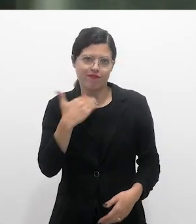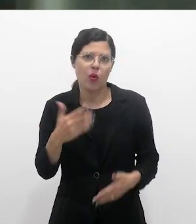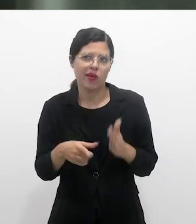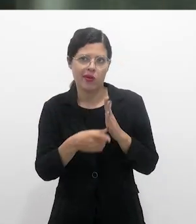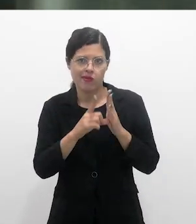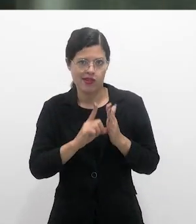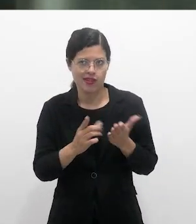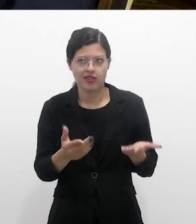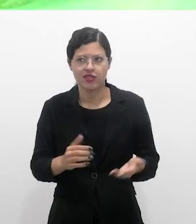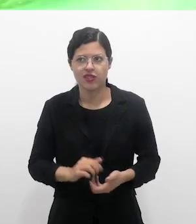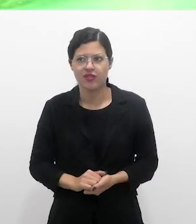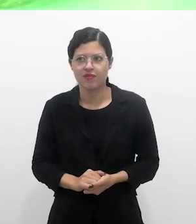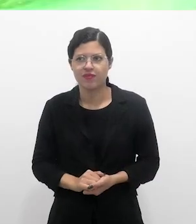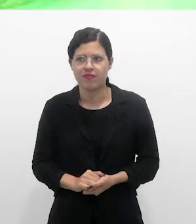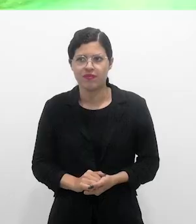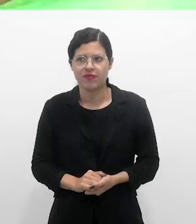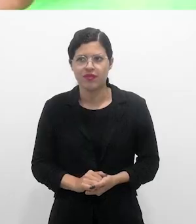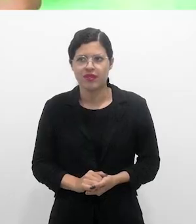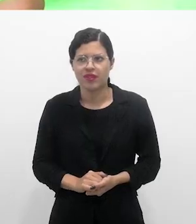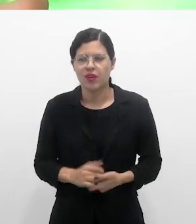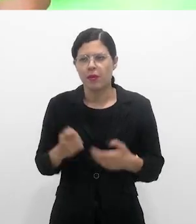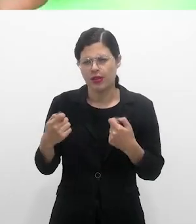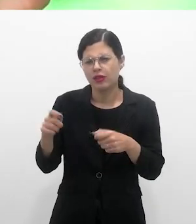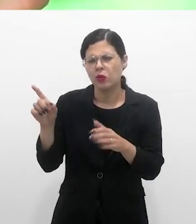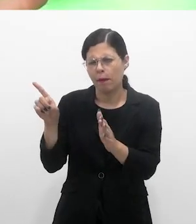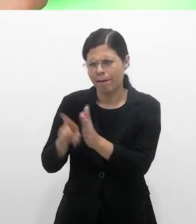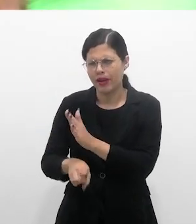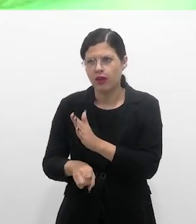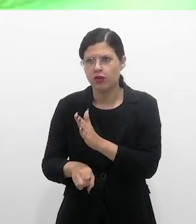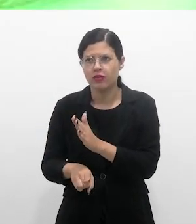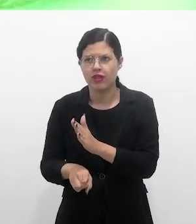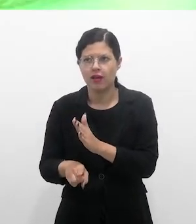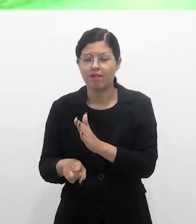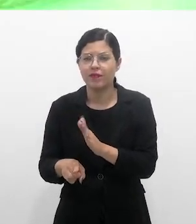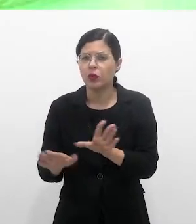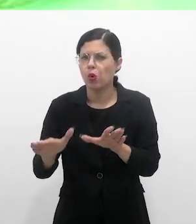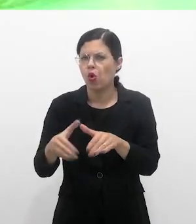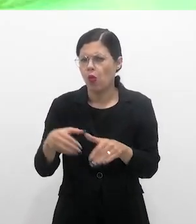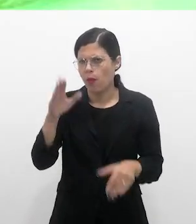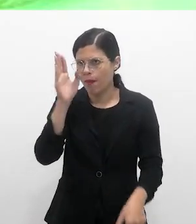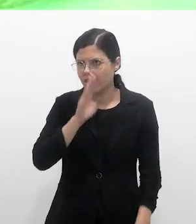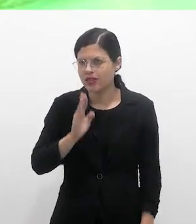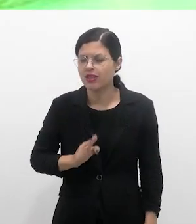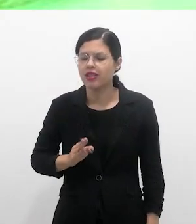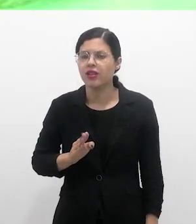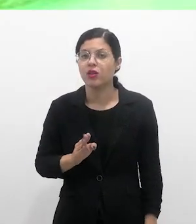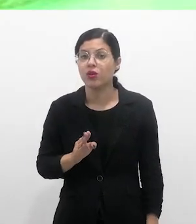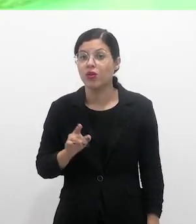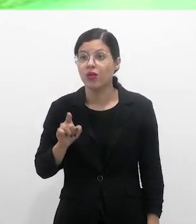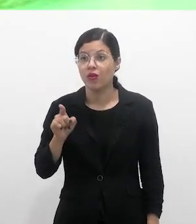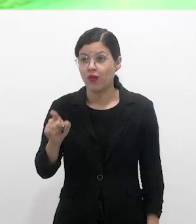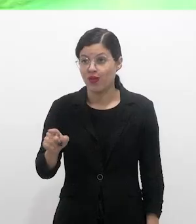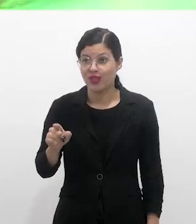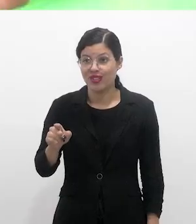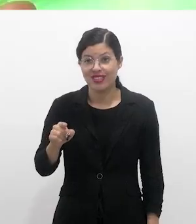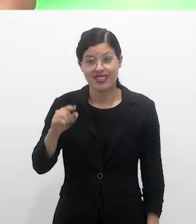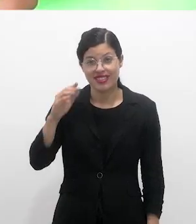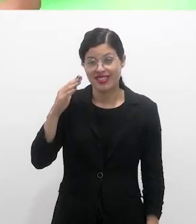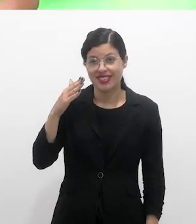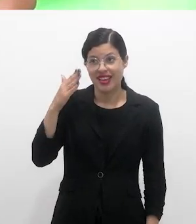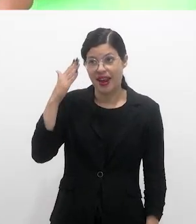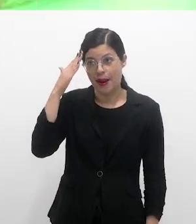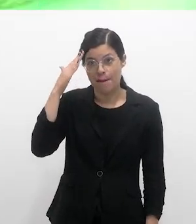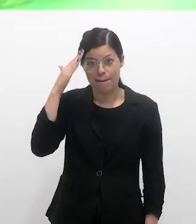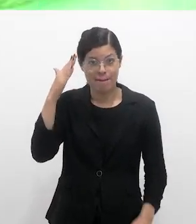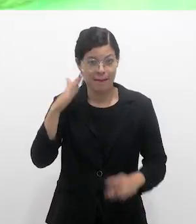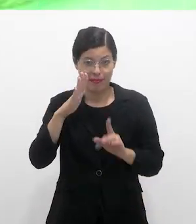antes, foi a família. Eu não posso deixar de perguntar a você o seguinte: seleção brasileira, você, maior ídolo lá do futebol